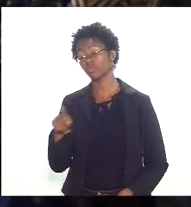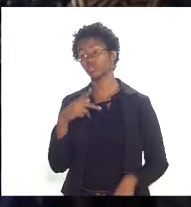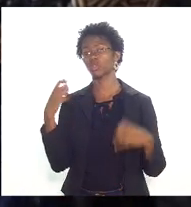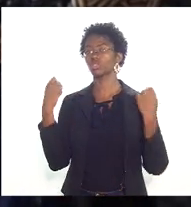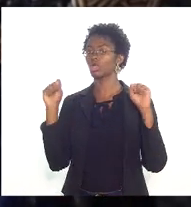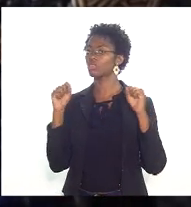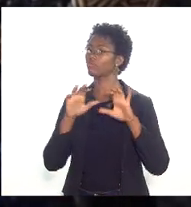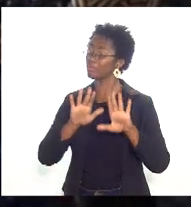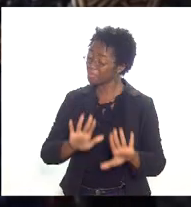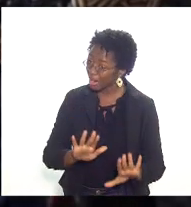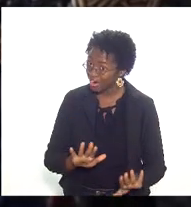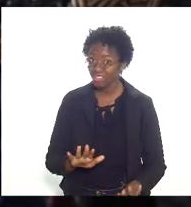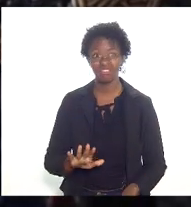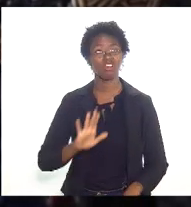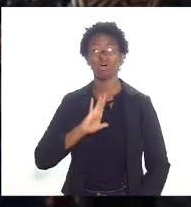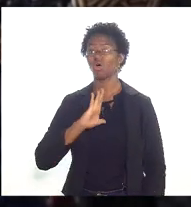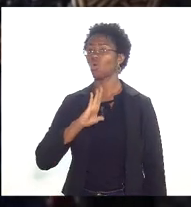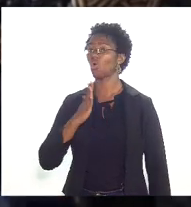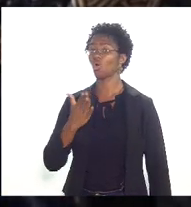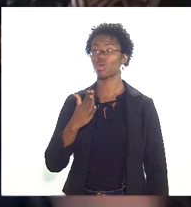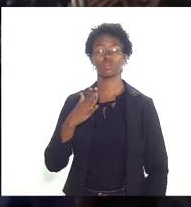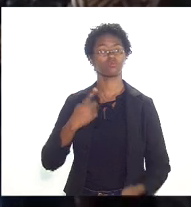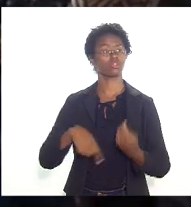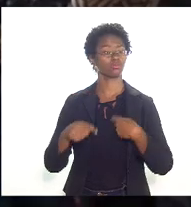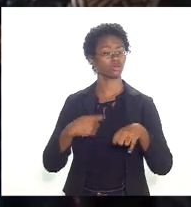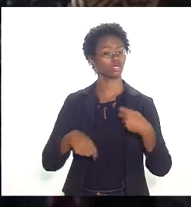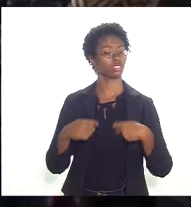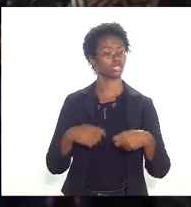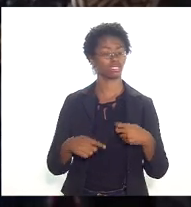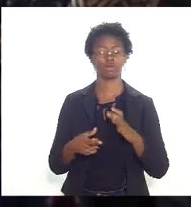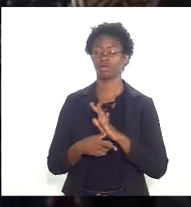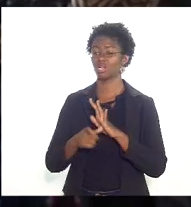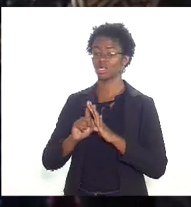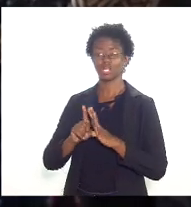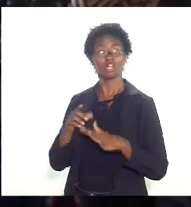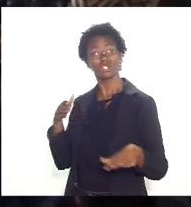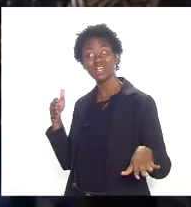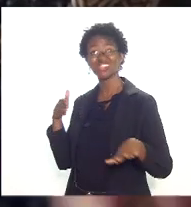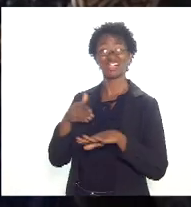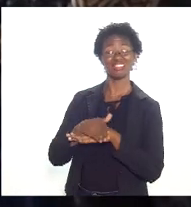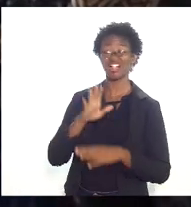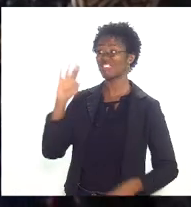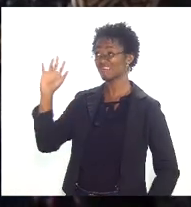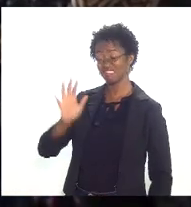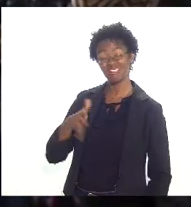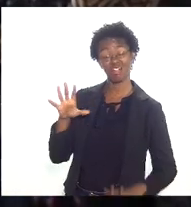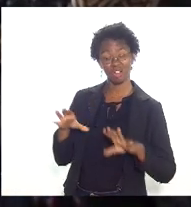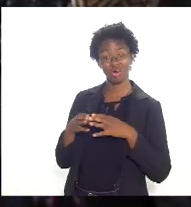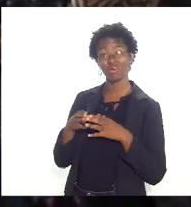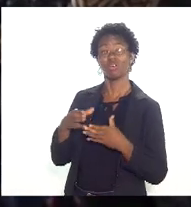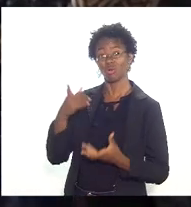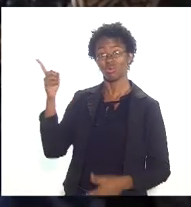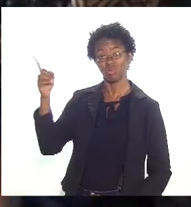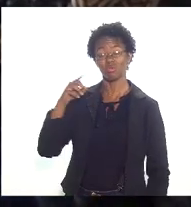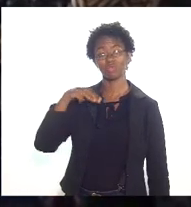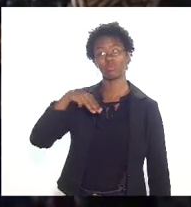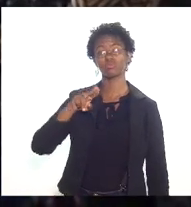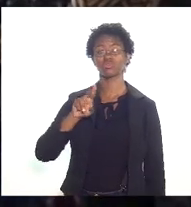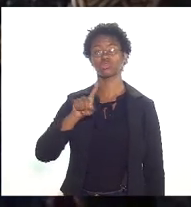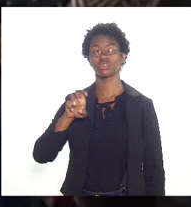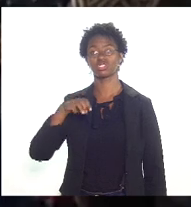começa a sua história no 18º Batalhão onde que eu estou a crescer nos estamos sendo e agora como secretário é